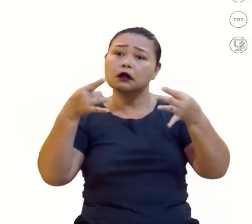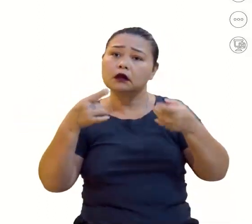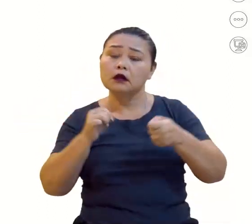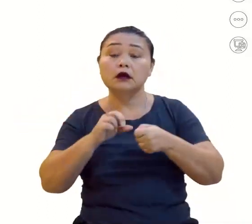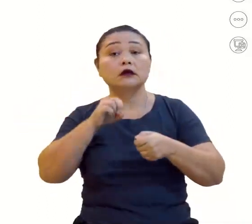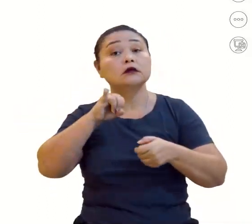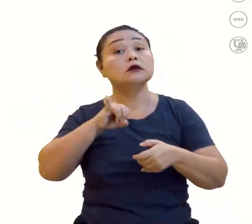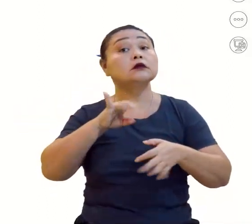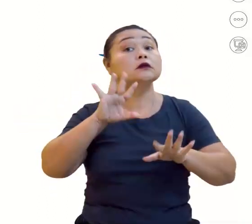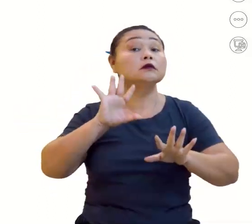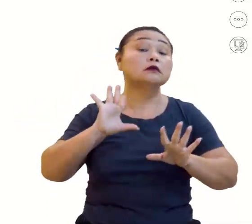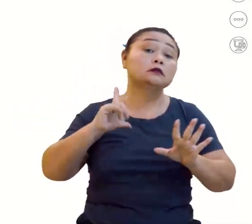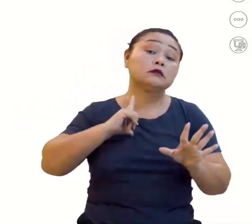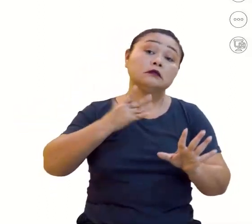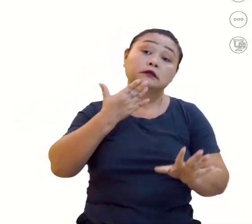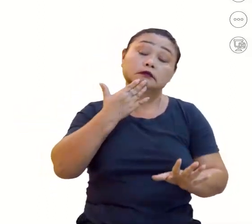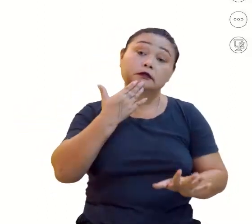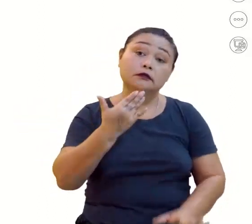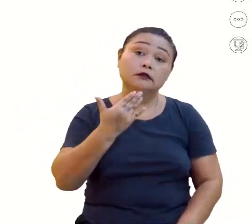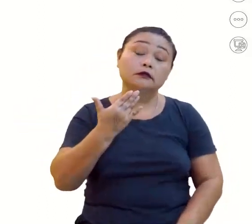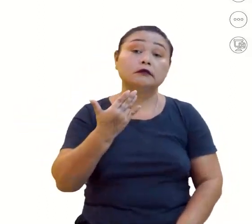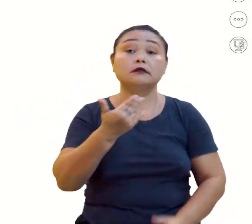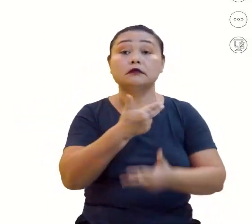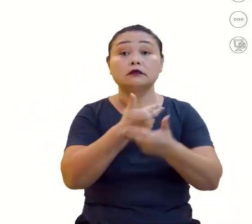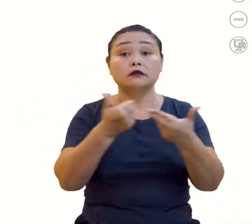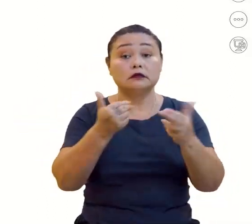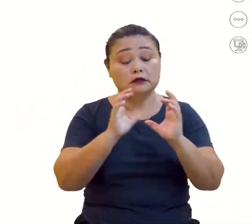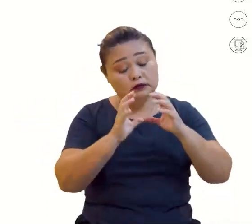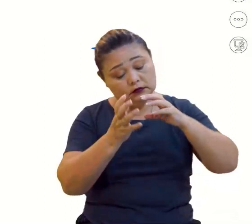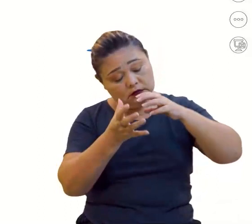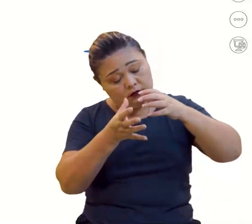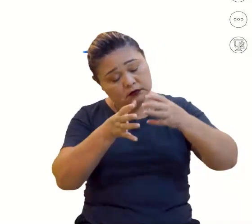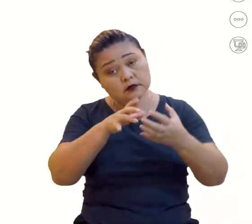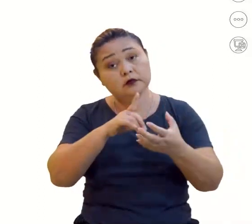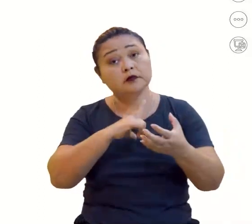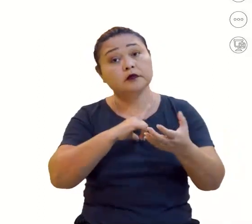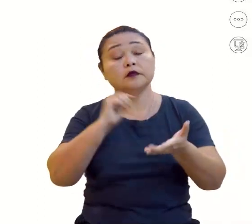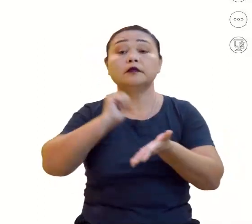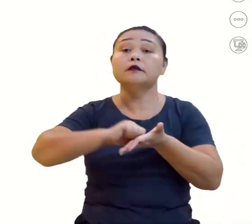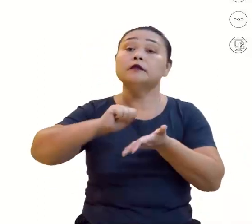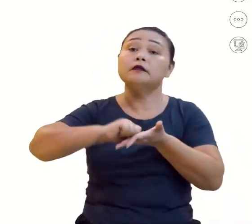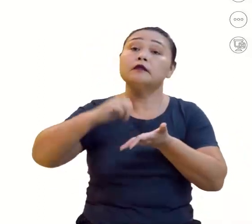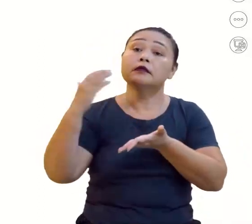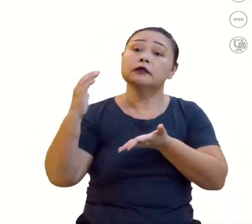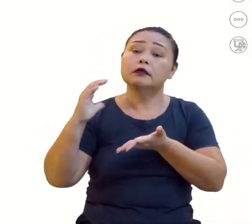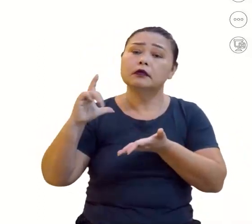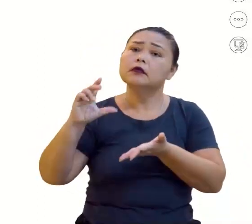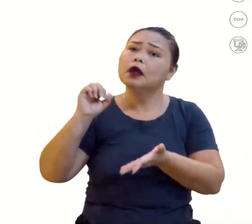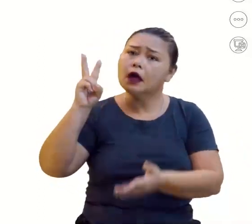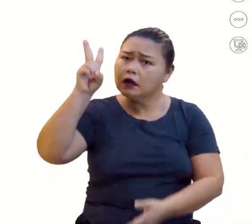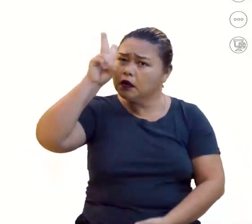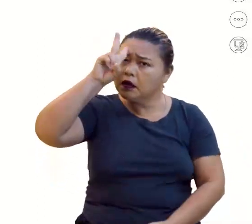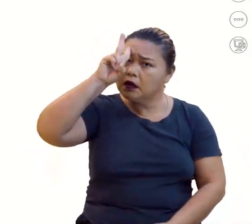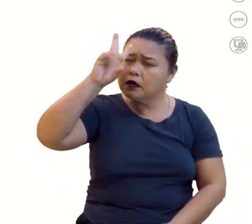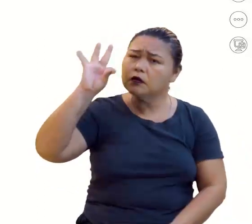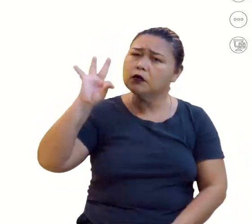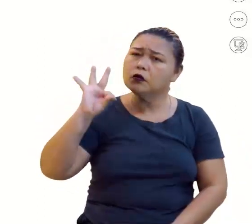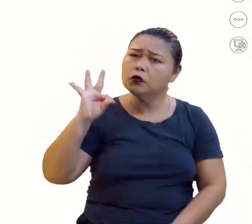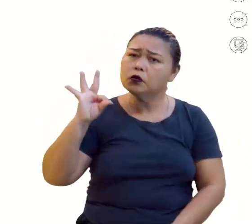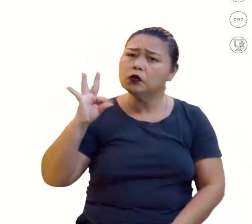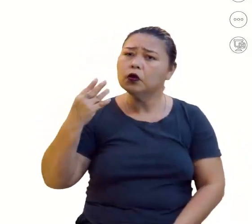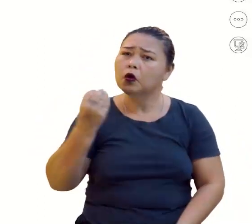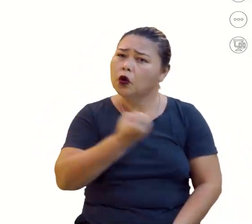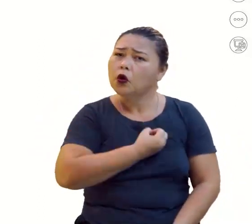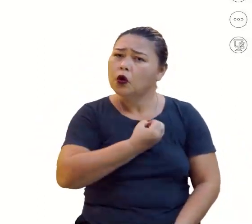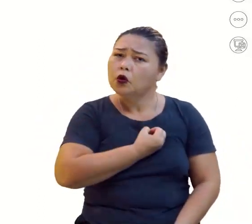por um acaso ele pedir alguma coisa referente à esfera. Notação científica. Será que eu lembro que a notação científica, o número tem